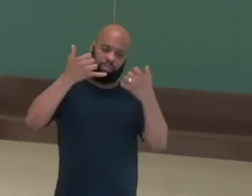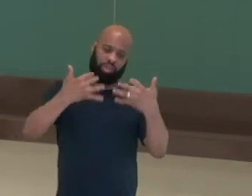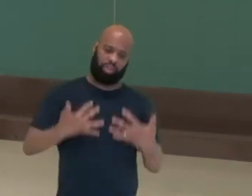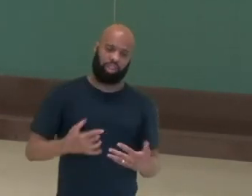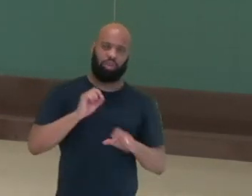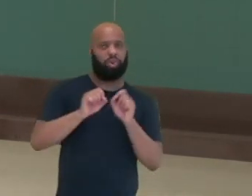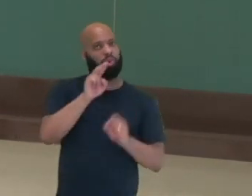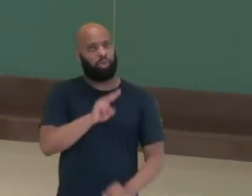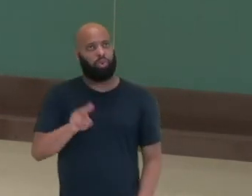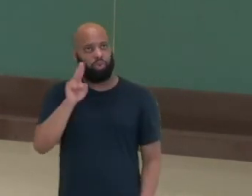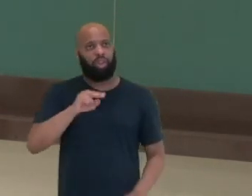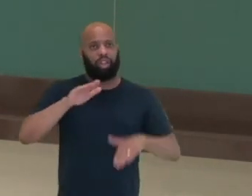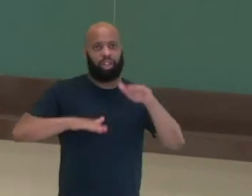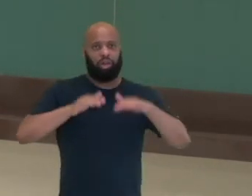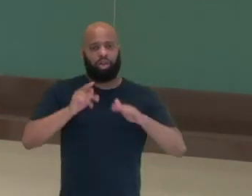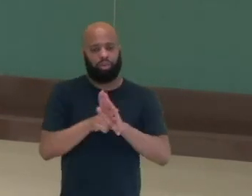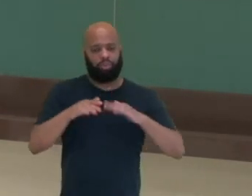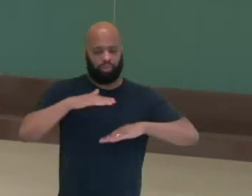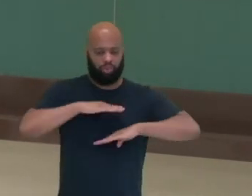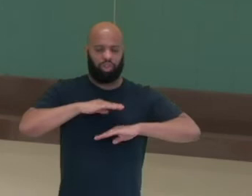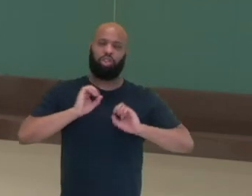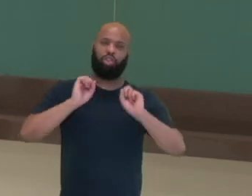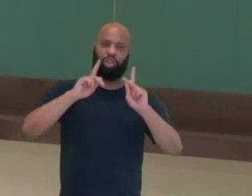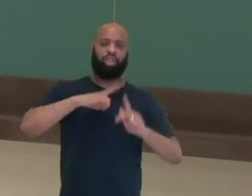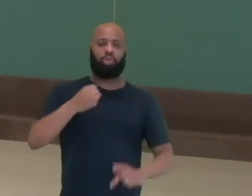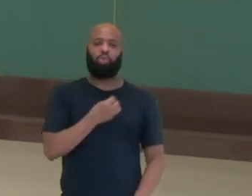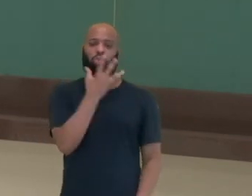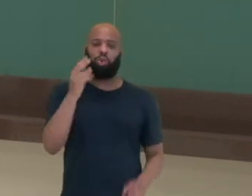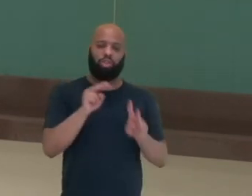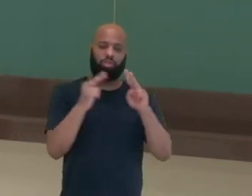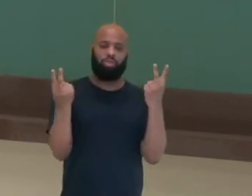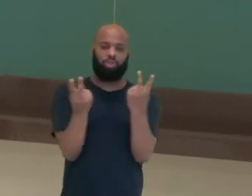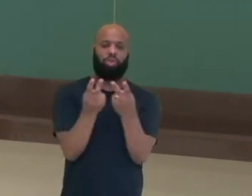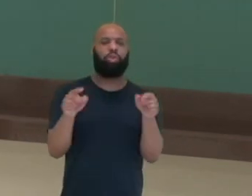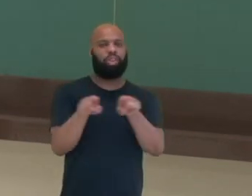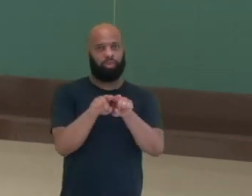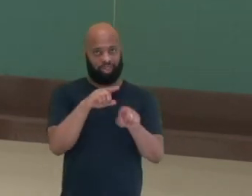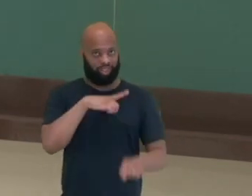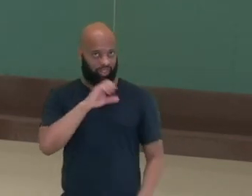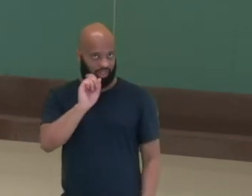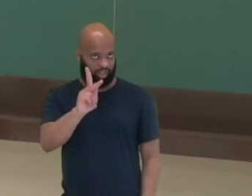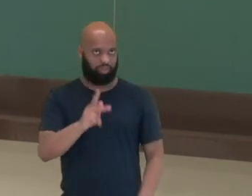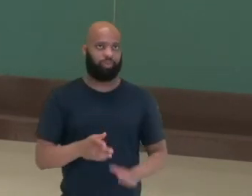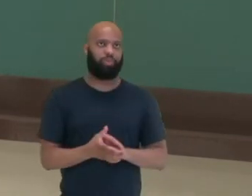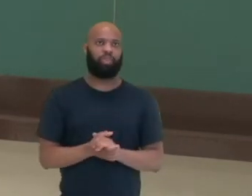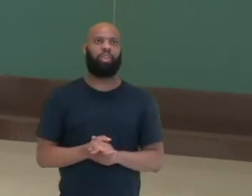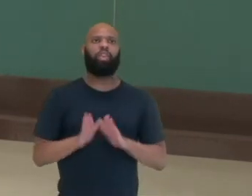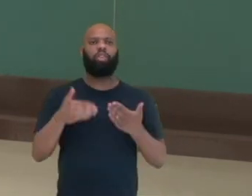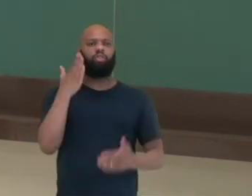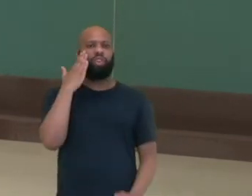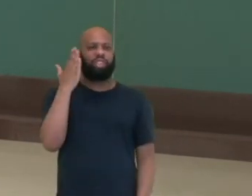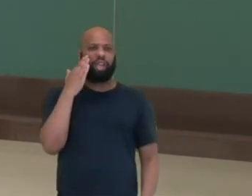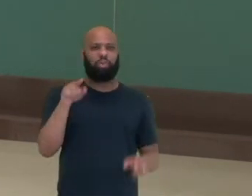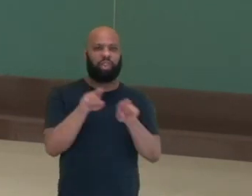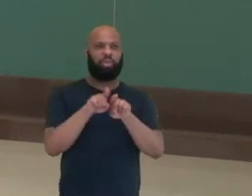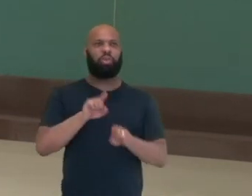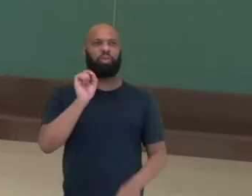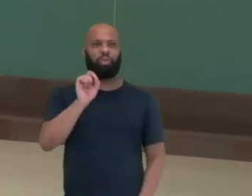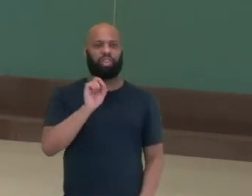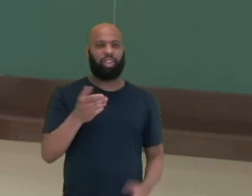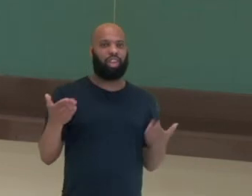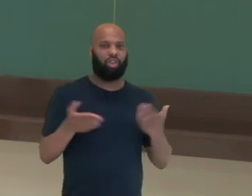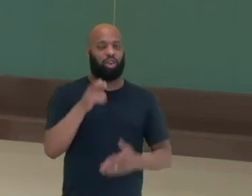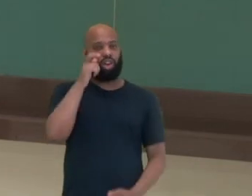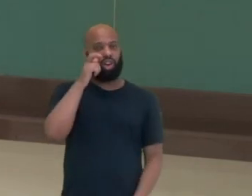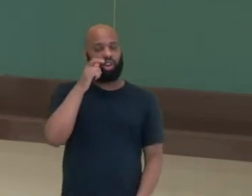elas são utilizadas dependendo da situação, quantidade, o volume que tem, tá bom? Então tá joia. E você sabia uma coisa